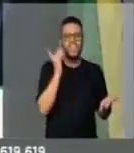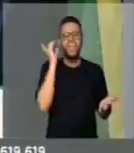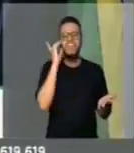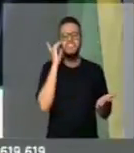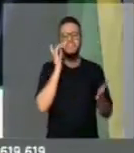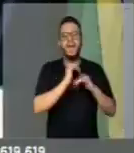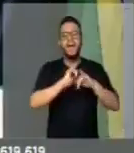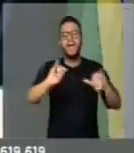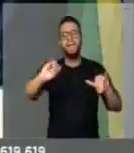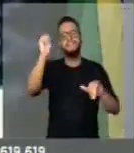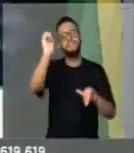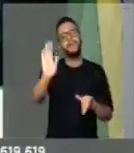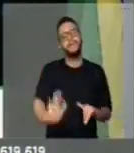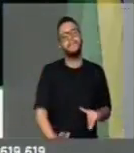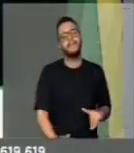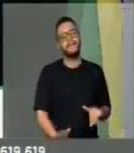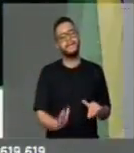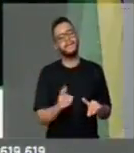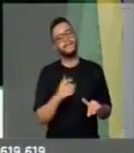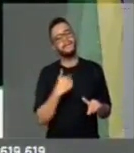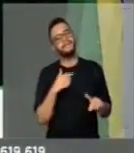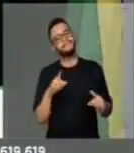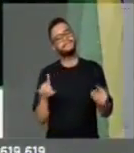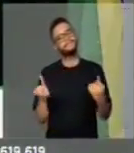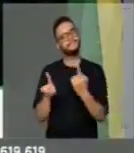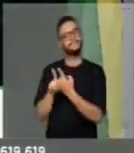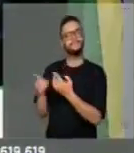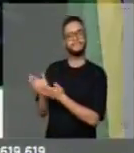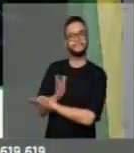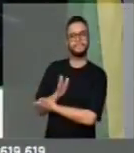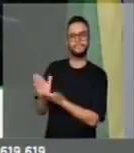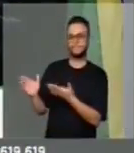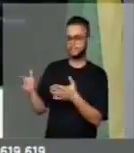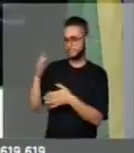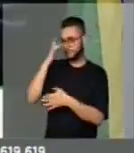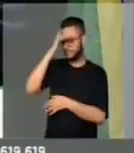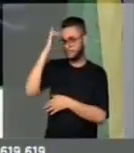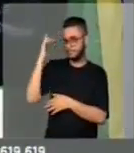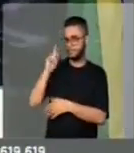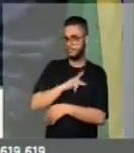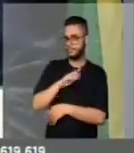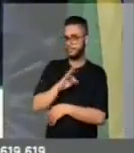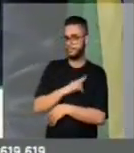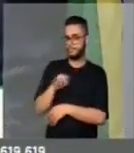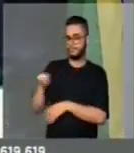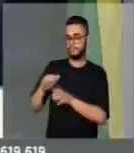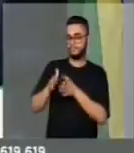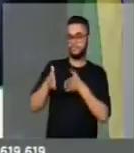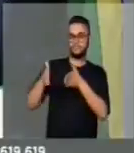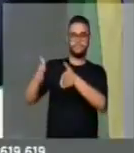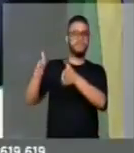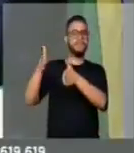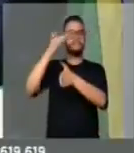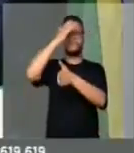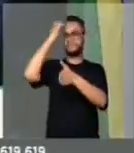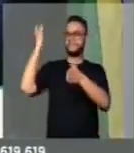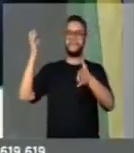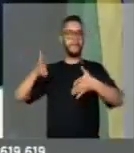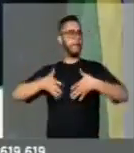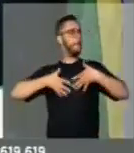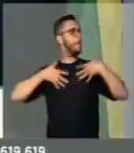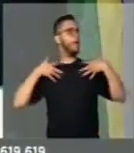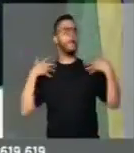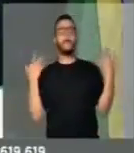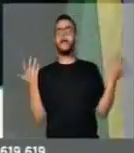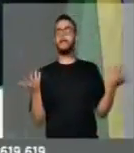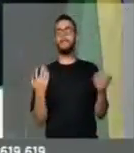anunciou aos brasileiros, eu encontrei-me com alguns petistas aqui no corredor. Como estavam satisfeitos?